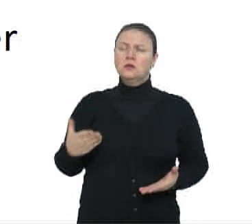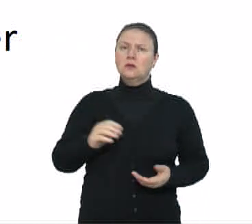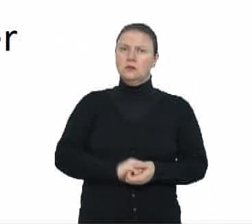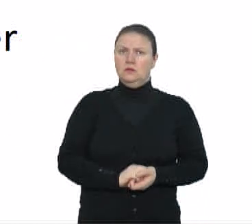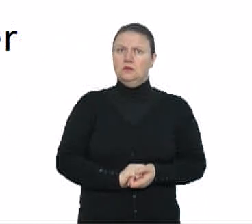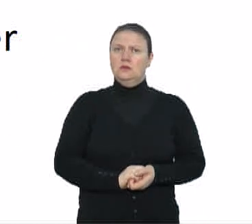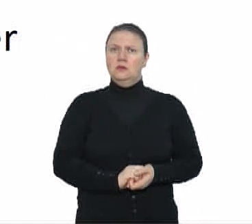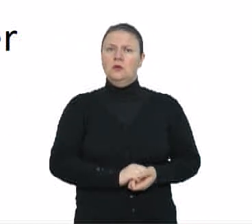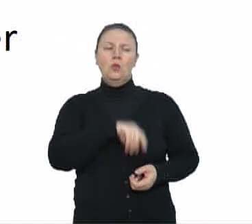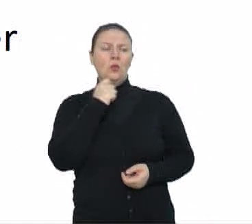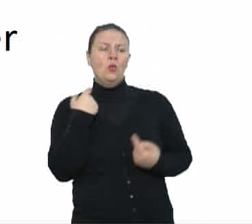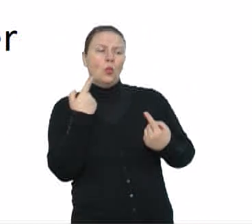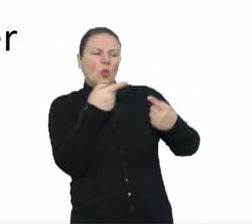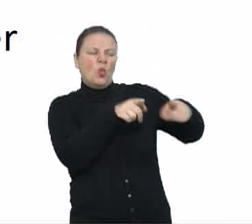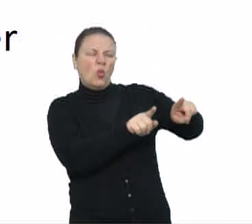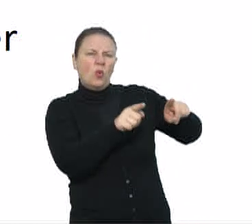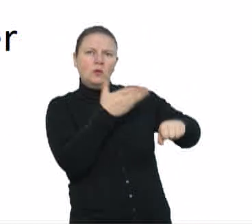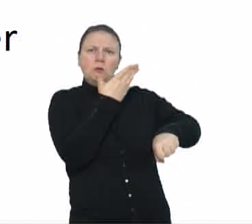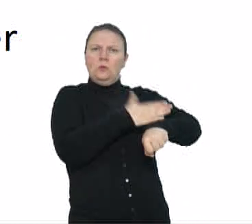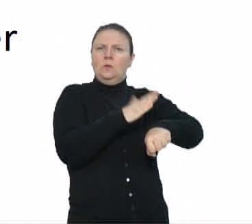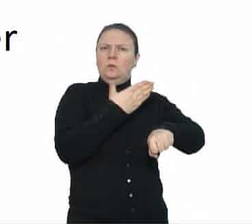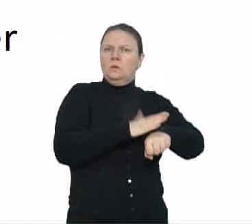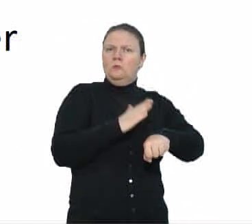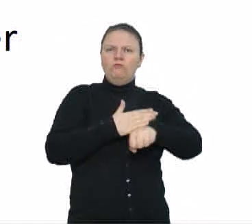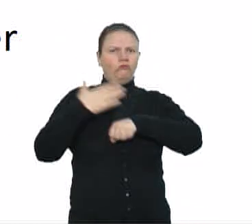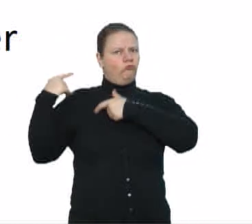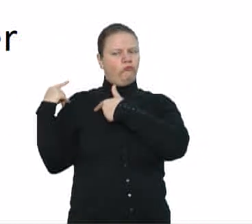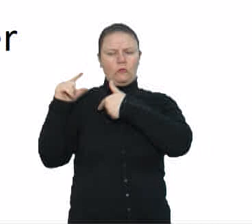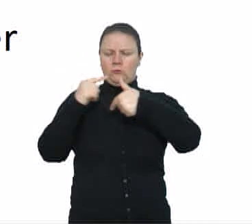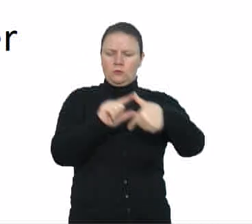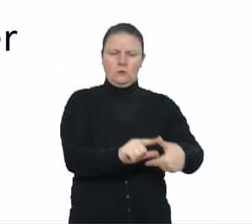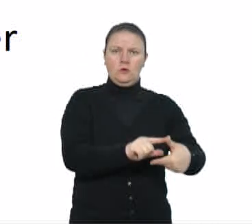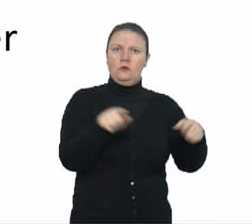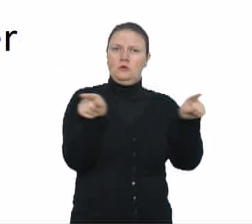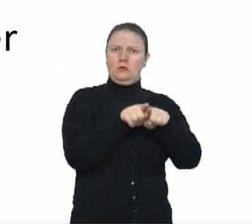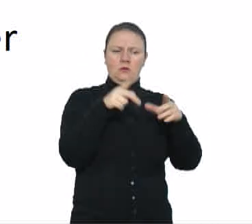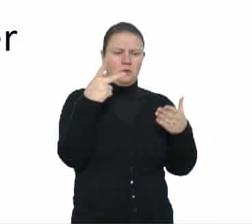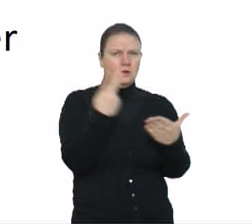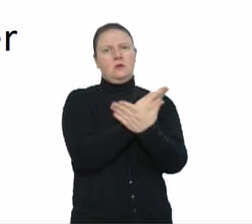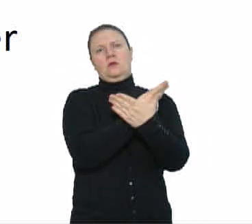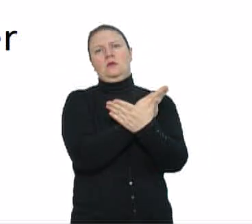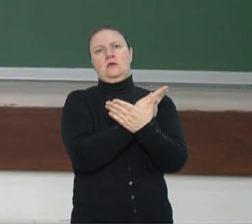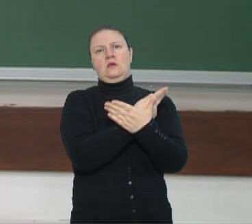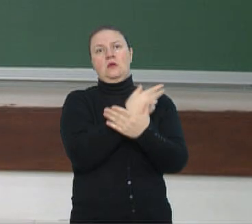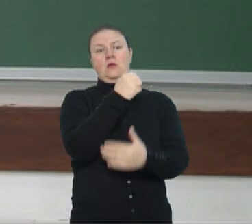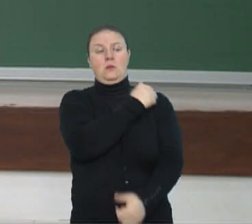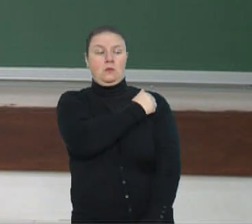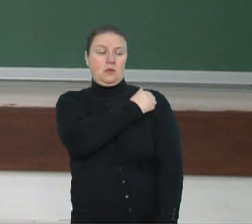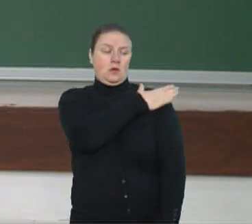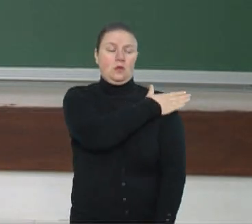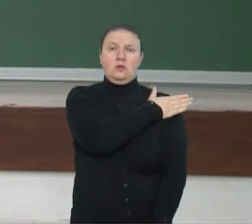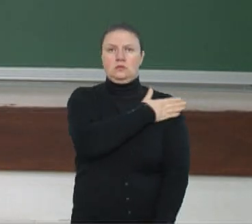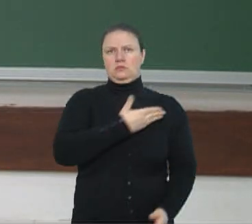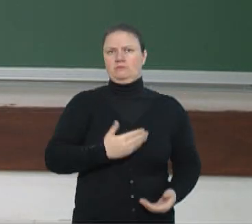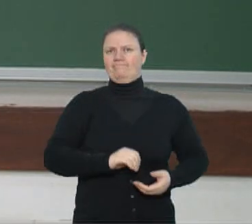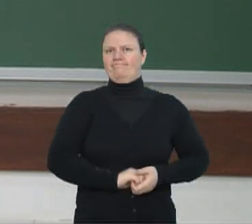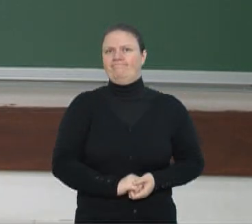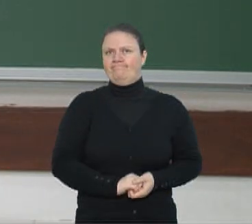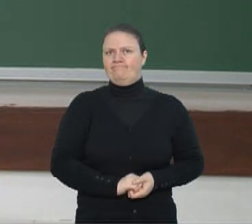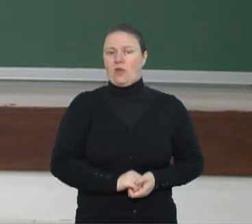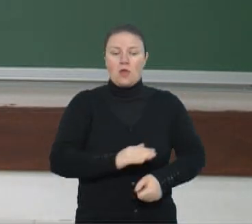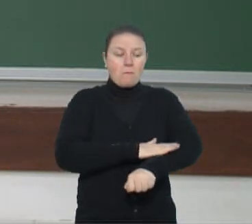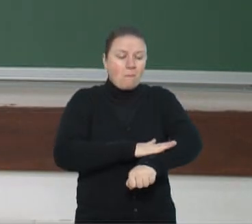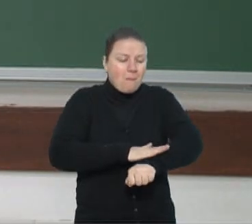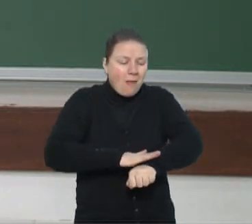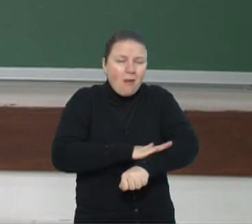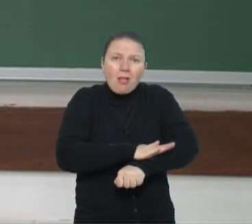contra uma prática muito tradicional e errada, equivocada da nossa sociedade, que é a prática do racismo. E você consegue entender esse